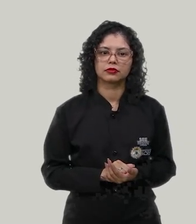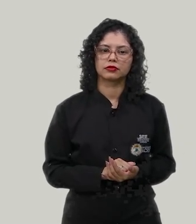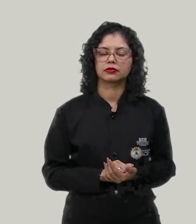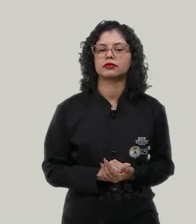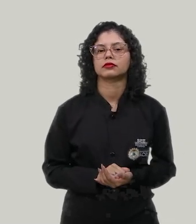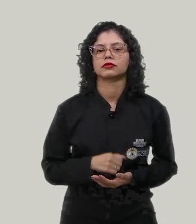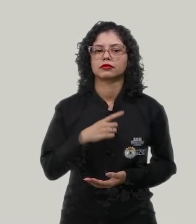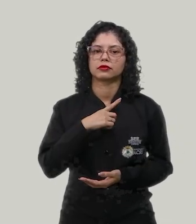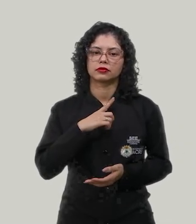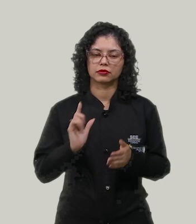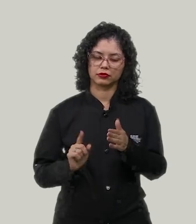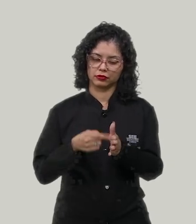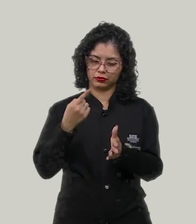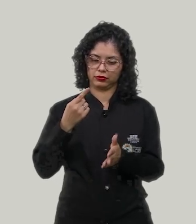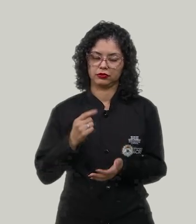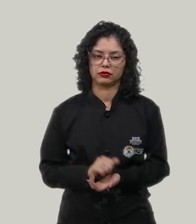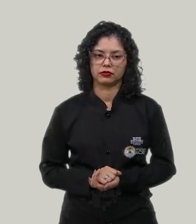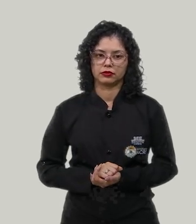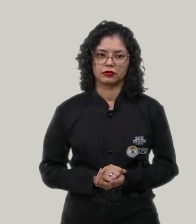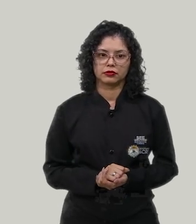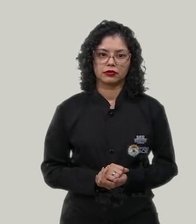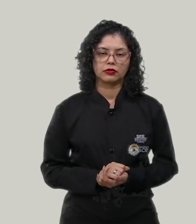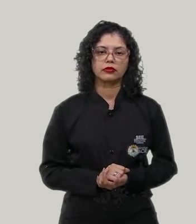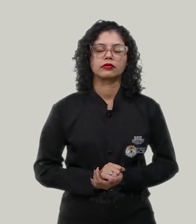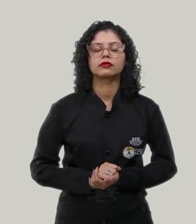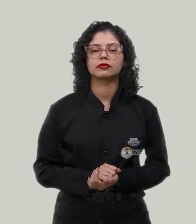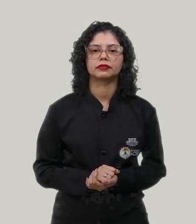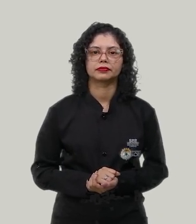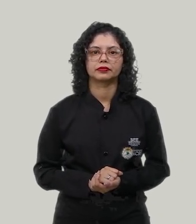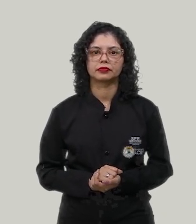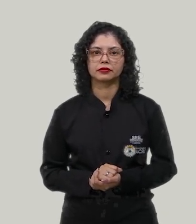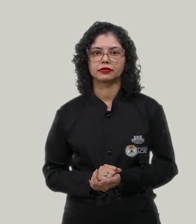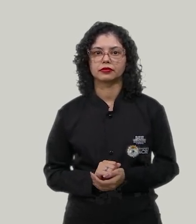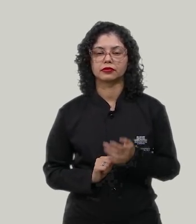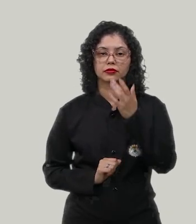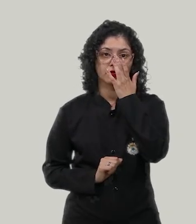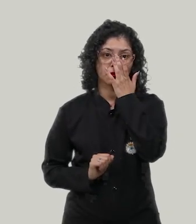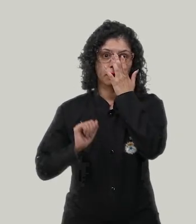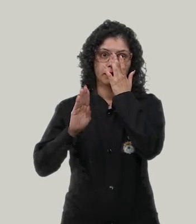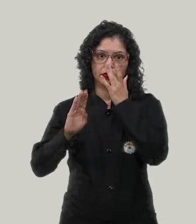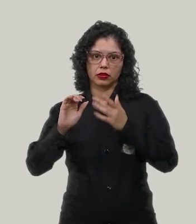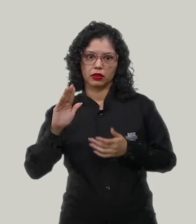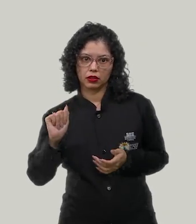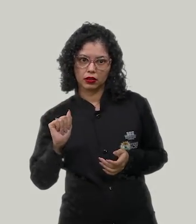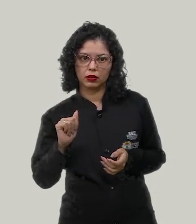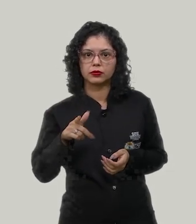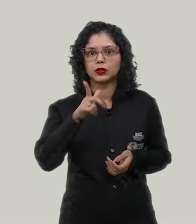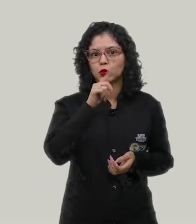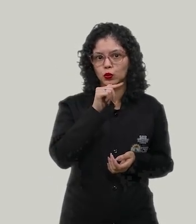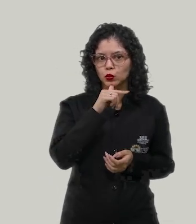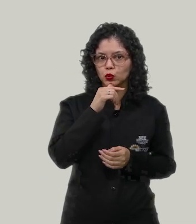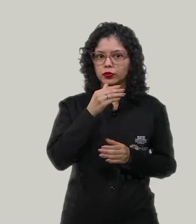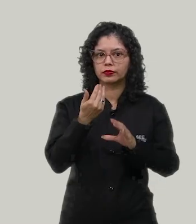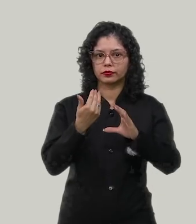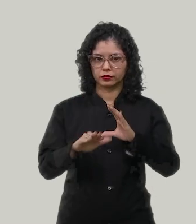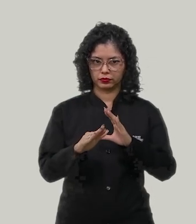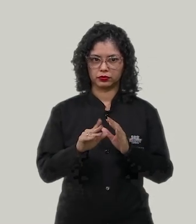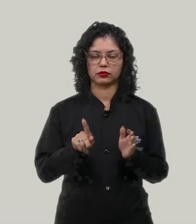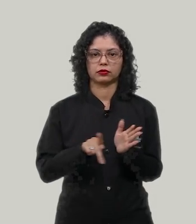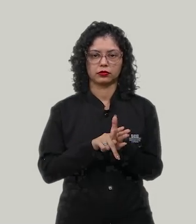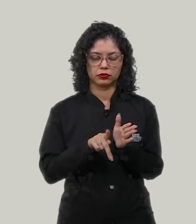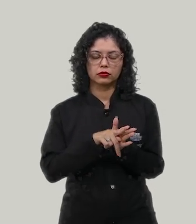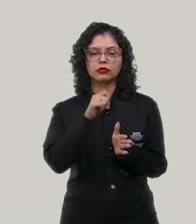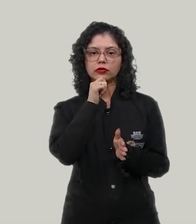a gente vai ter o primeiro aqui, a questão da bomba da água, que vai o quê? Ela vai jogar essa água